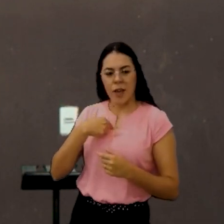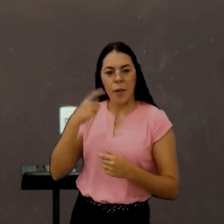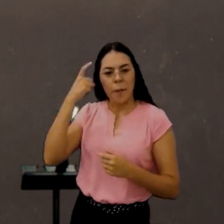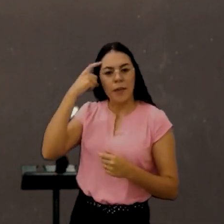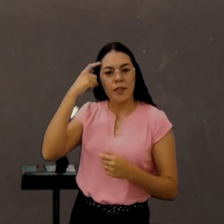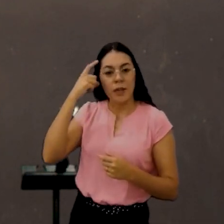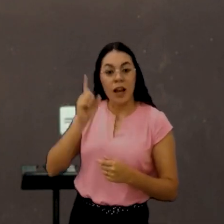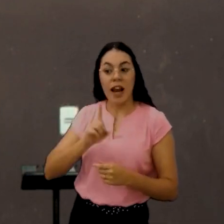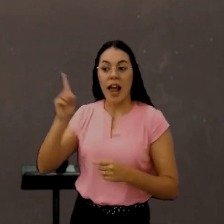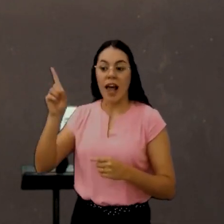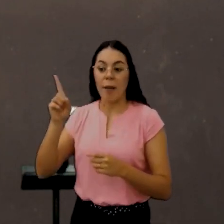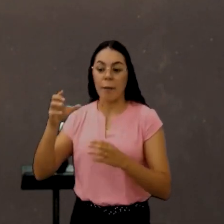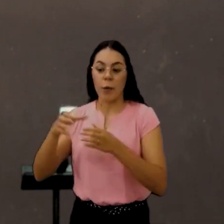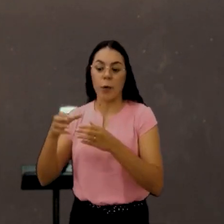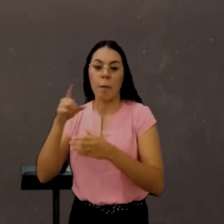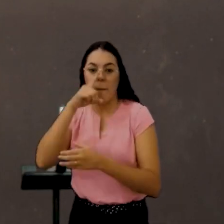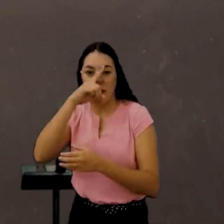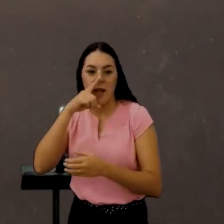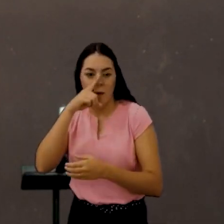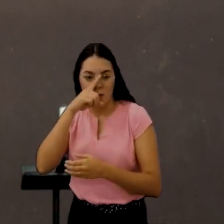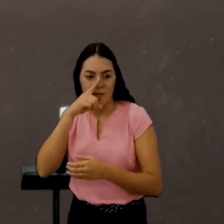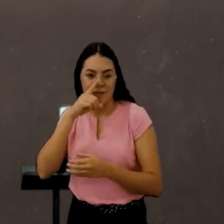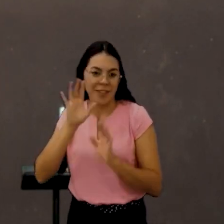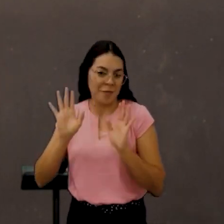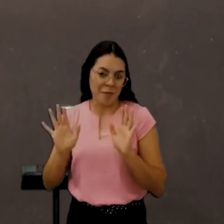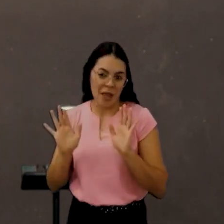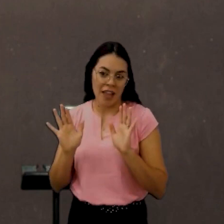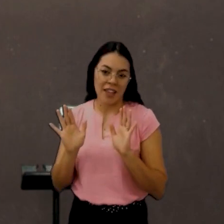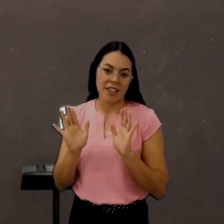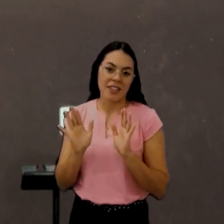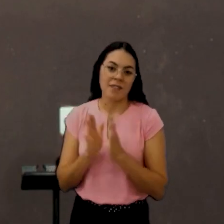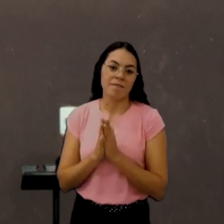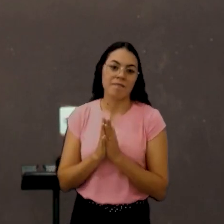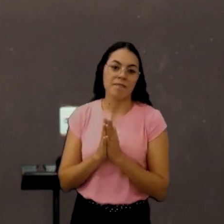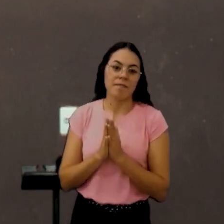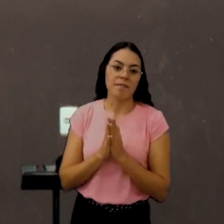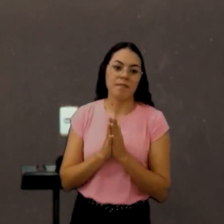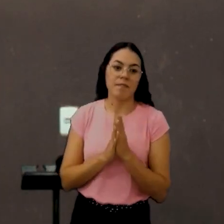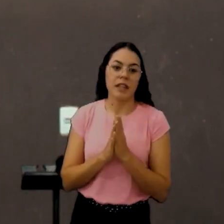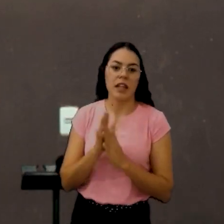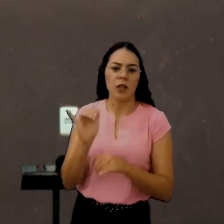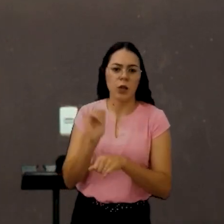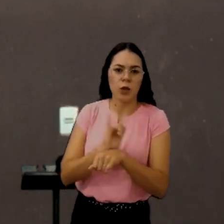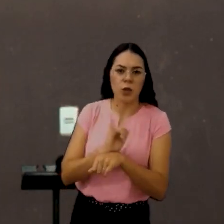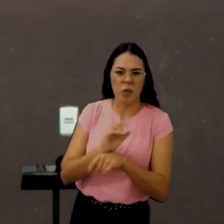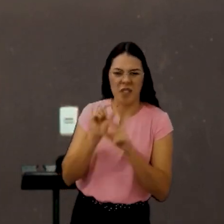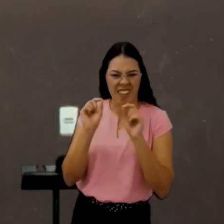daquela galera lá. E aí, vamos falar não, senão o YouTube...